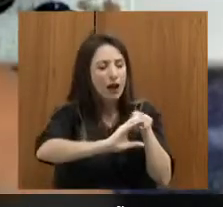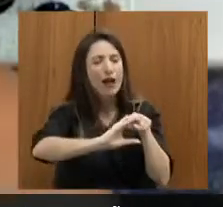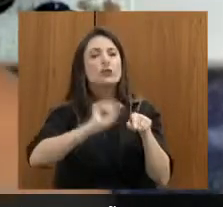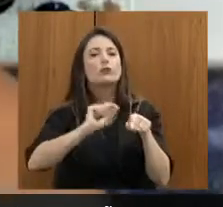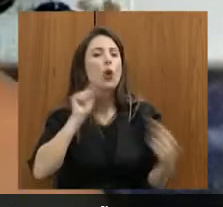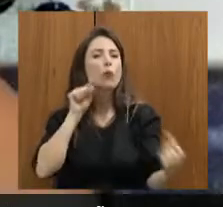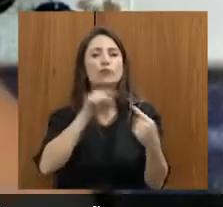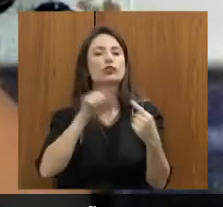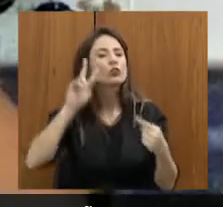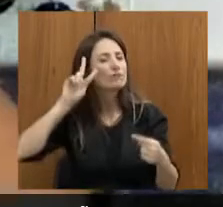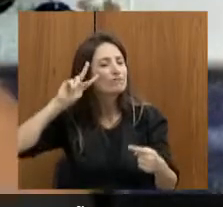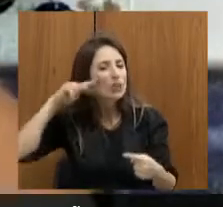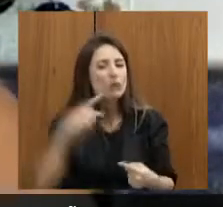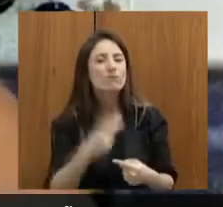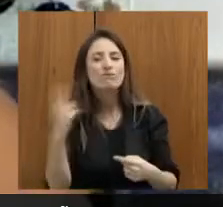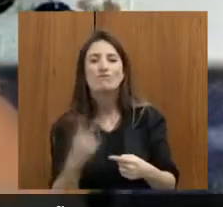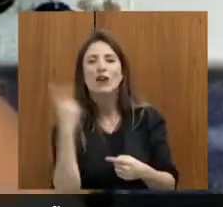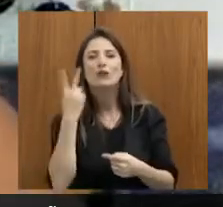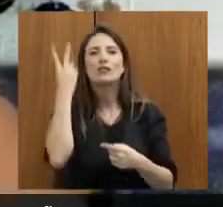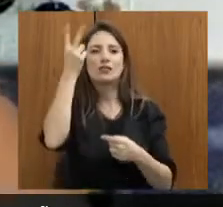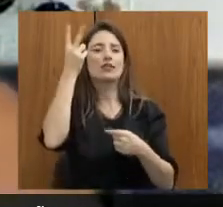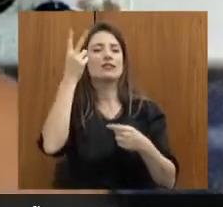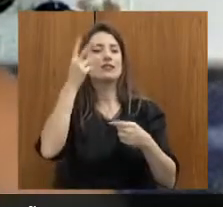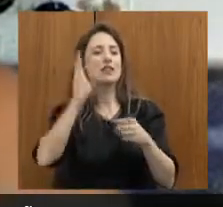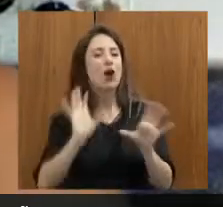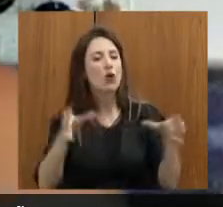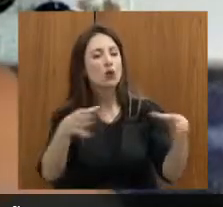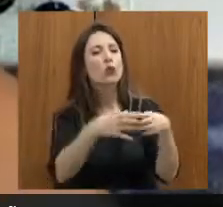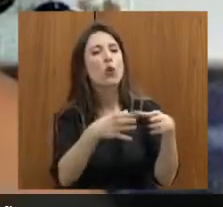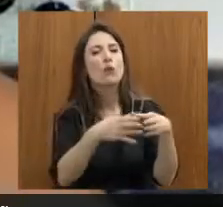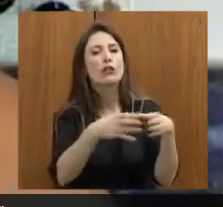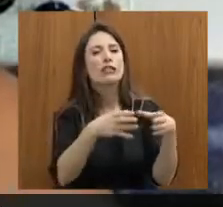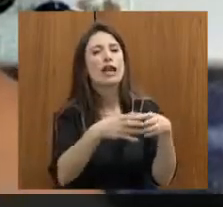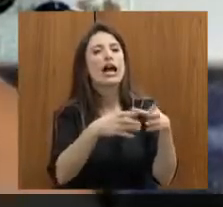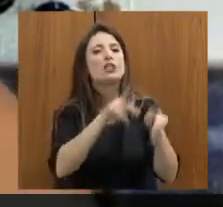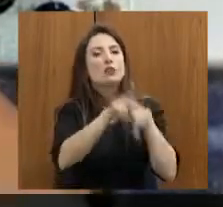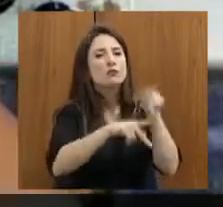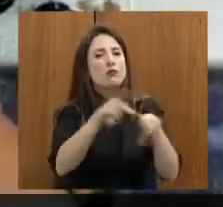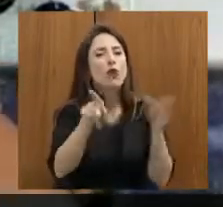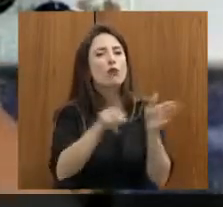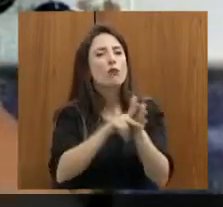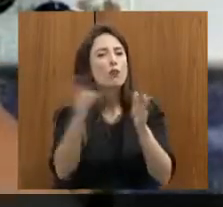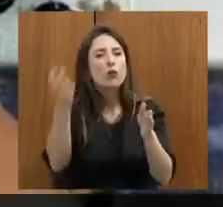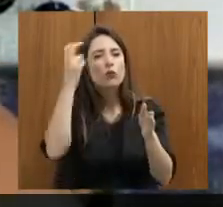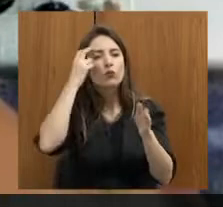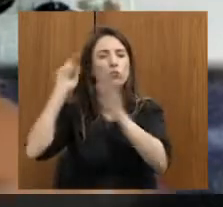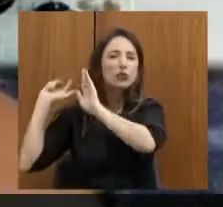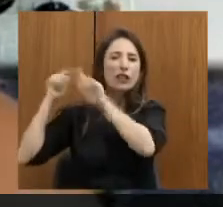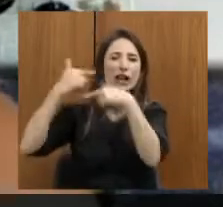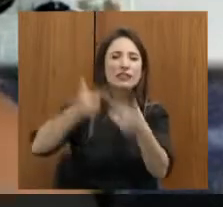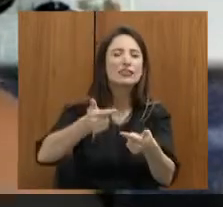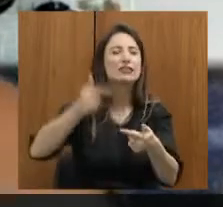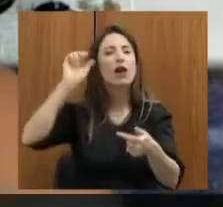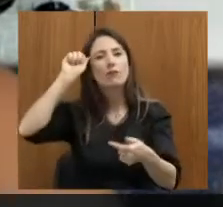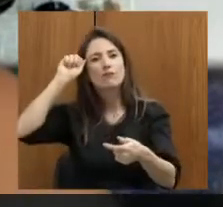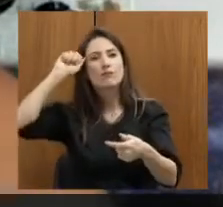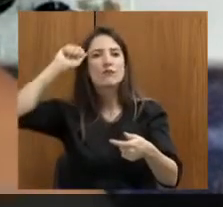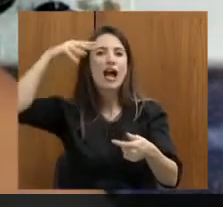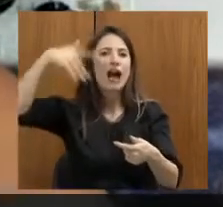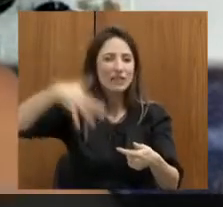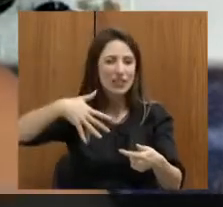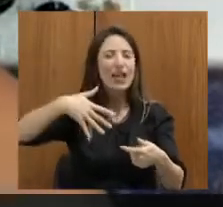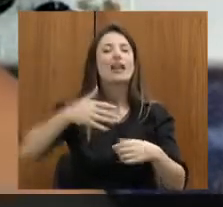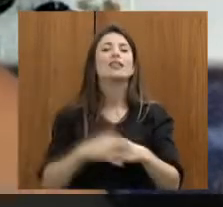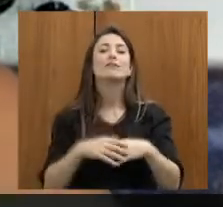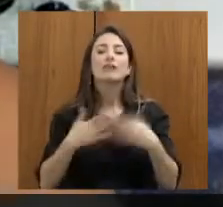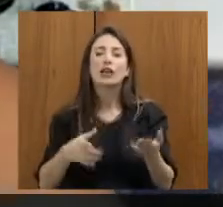preservação e salvaguarda do patrimônio das Comunidades tradicionais de matriz africana referência que a gente esteja agora recentemente com a lei